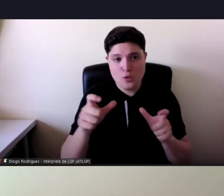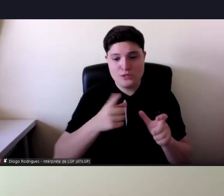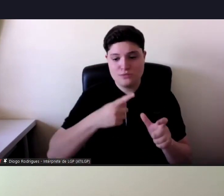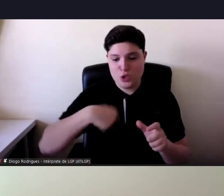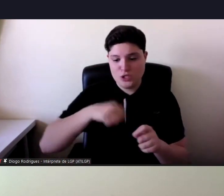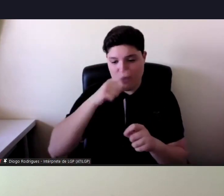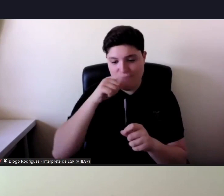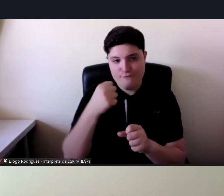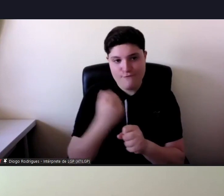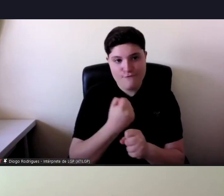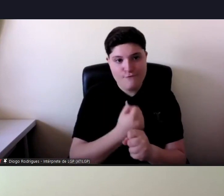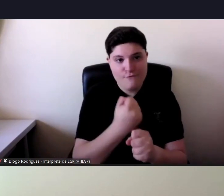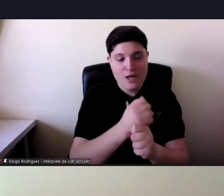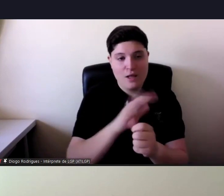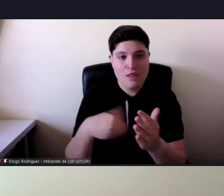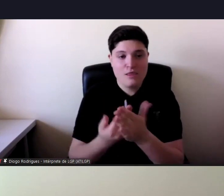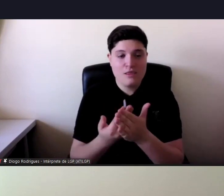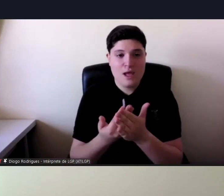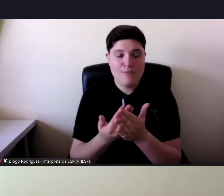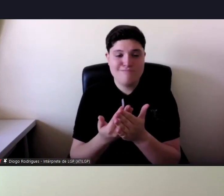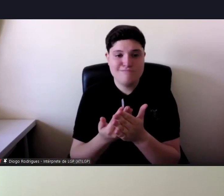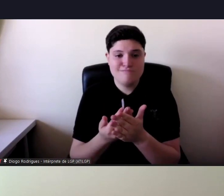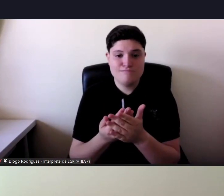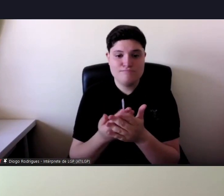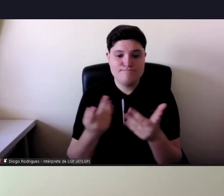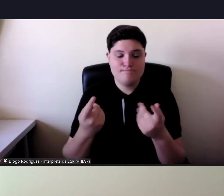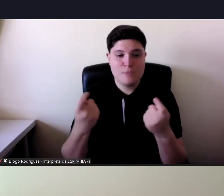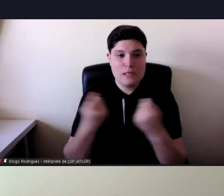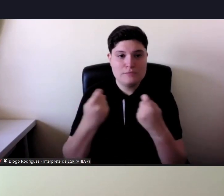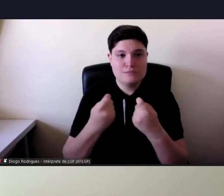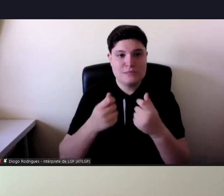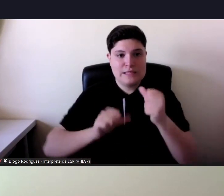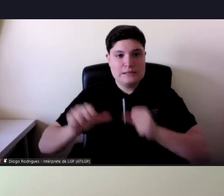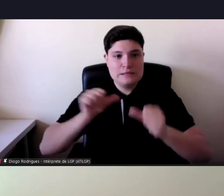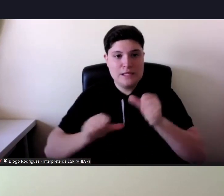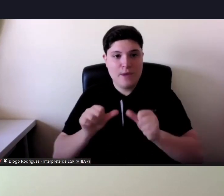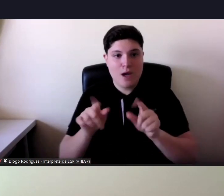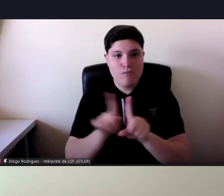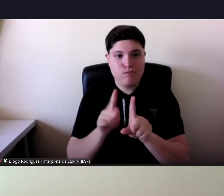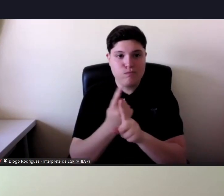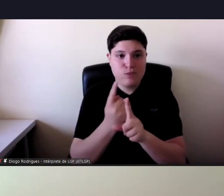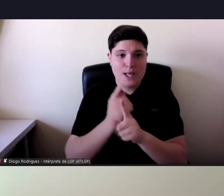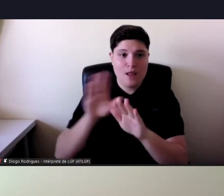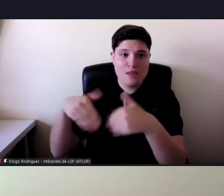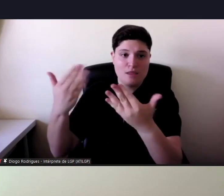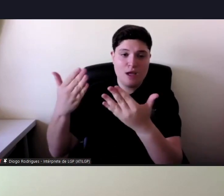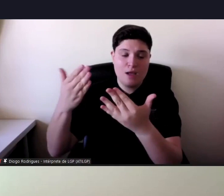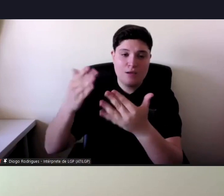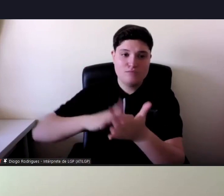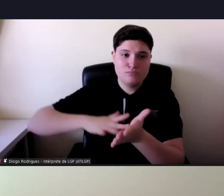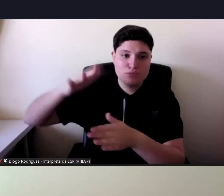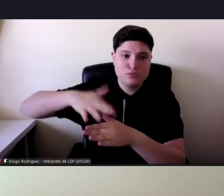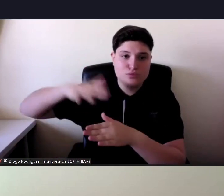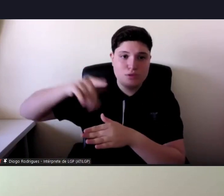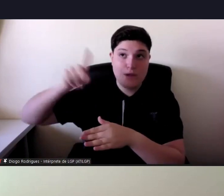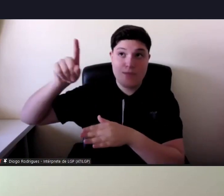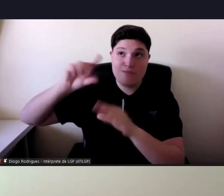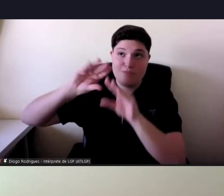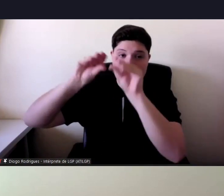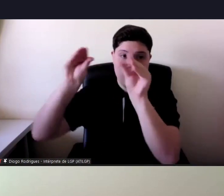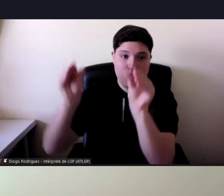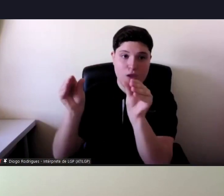espaço que está sobre os Estados e que é espaço aéreo dos Estados, outra coisa é a